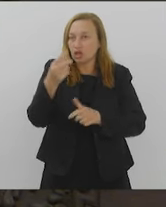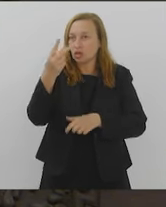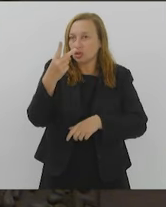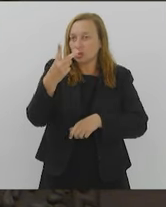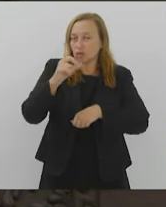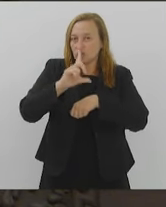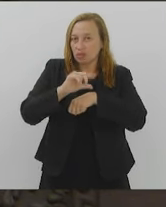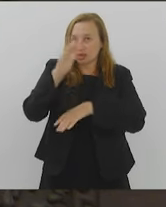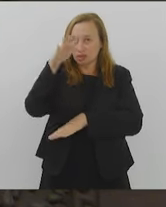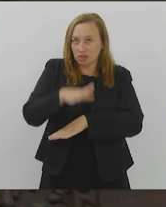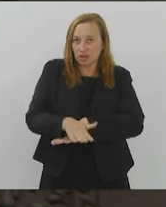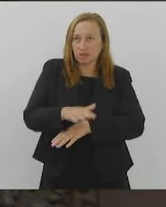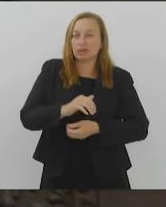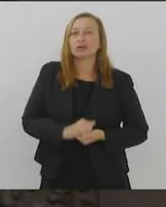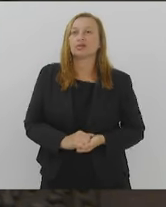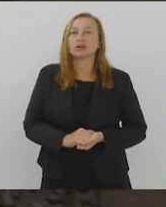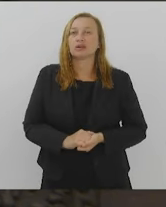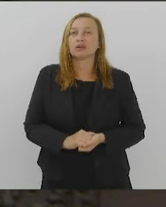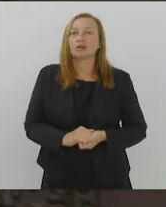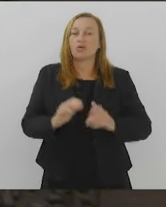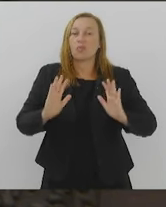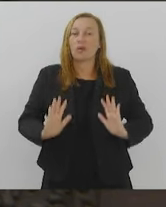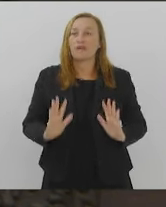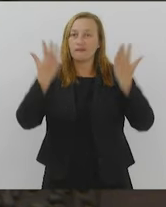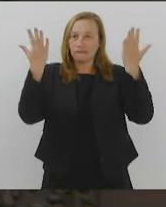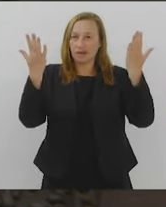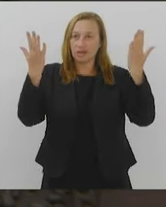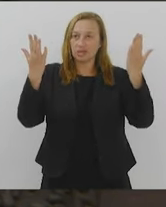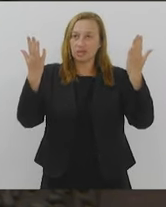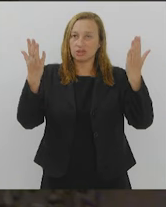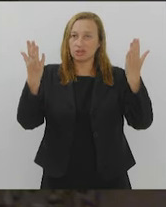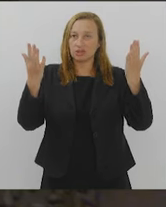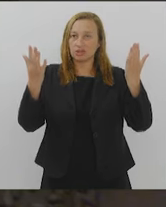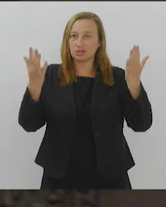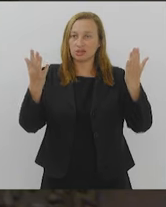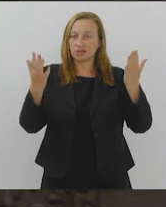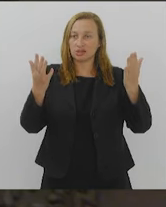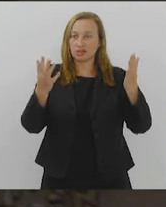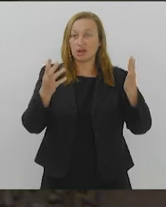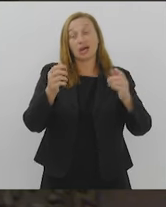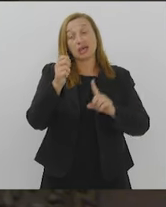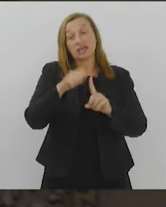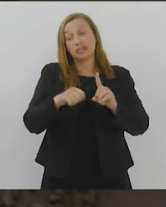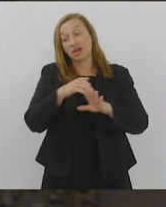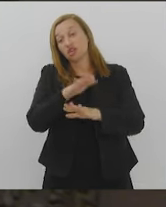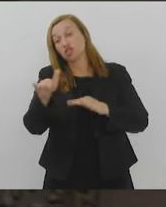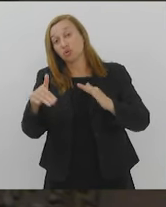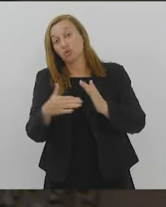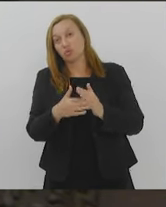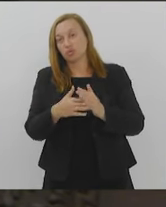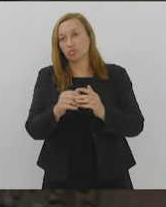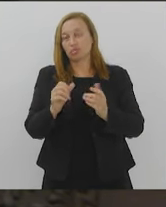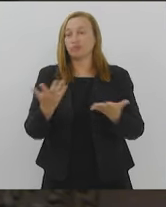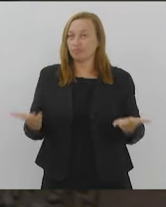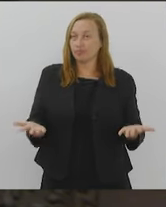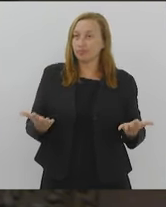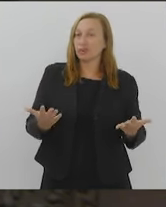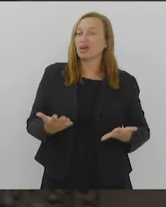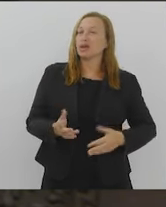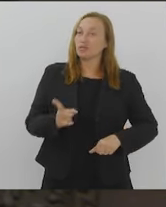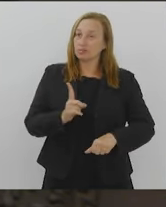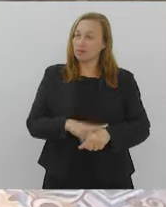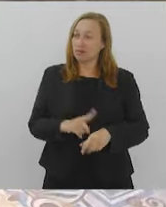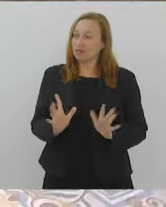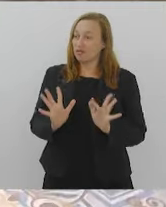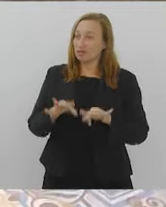14h, nós vamos fazer a festa que vai durar todo esse mês e esse ano todo do centenário. Meu tempo já